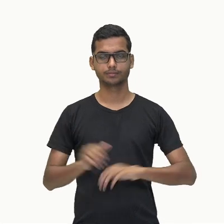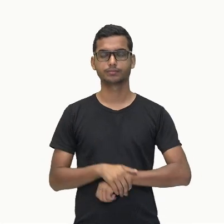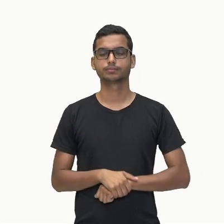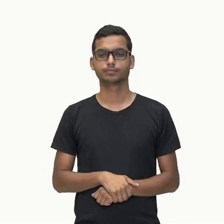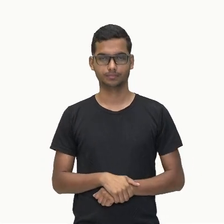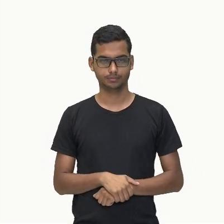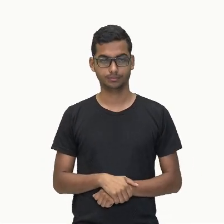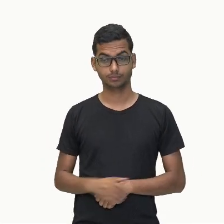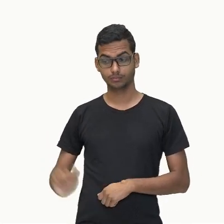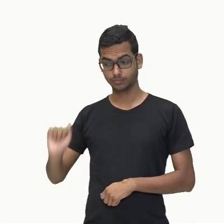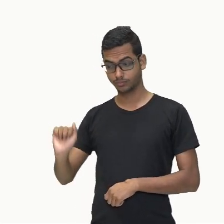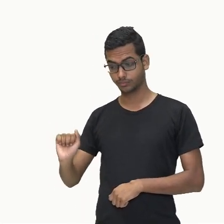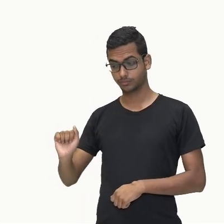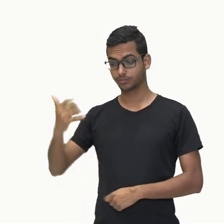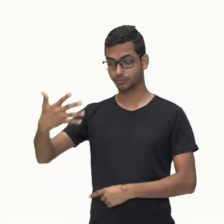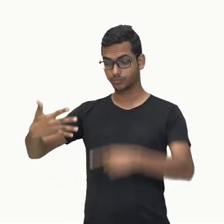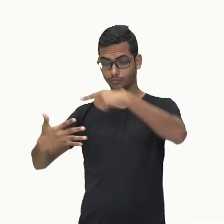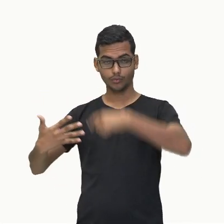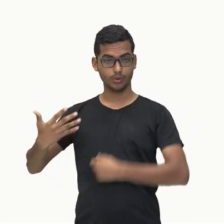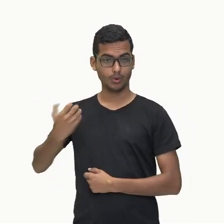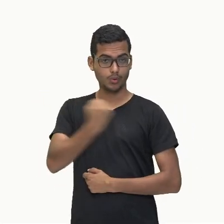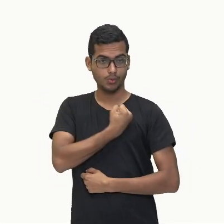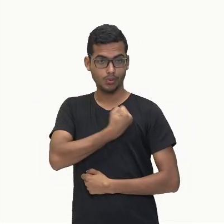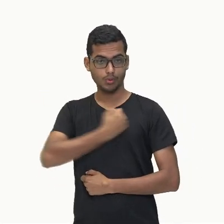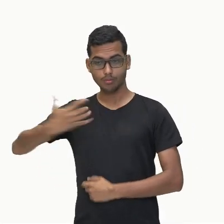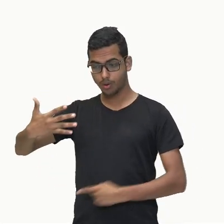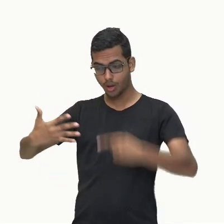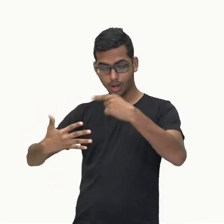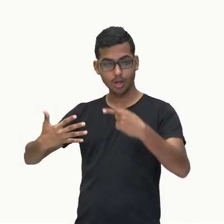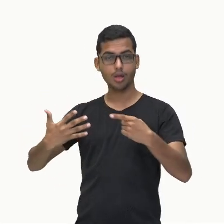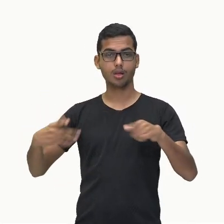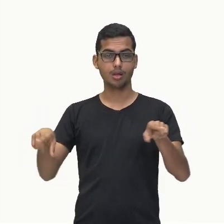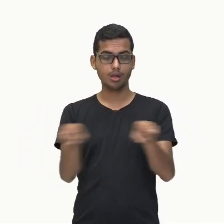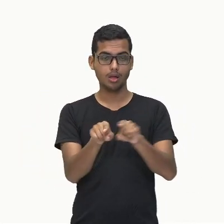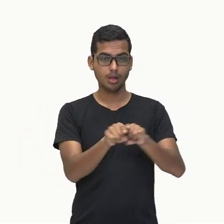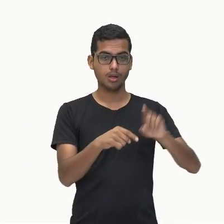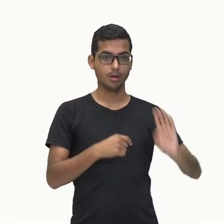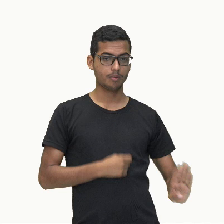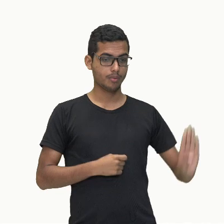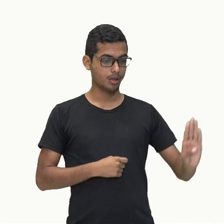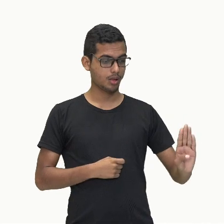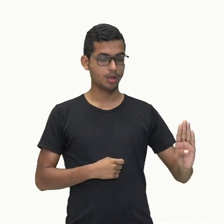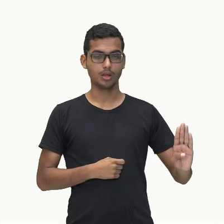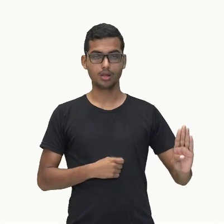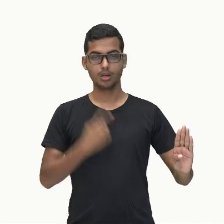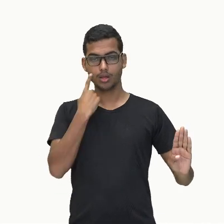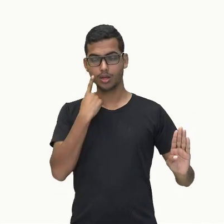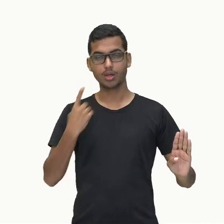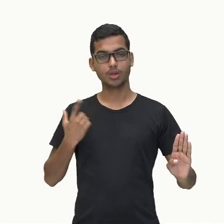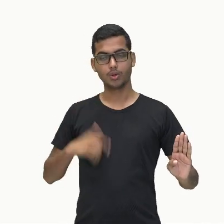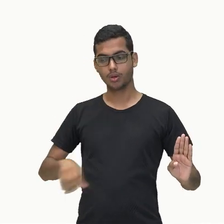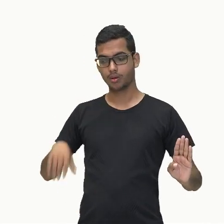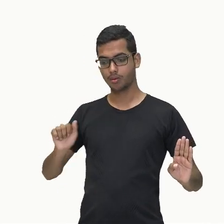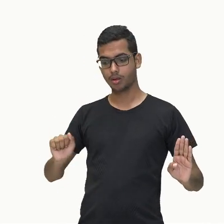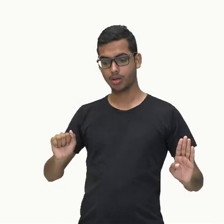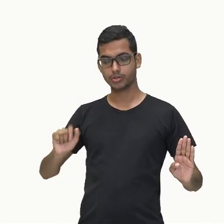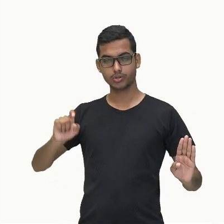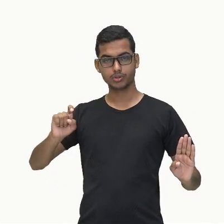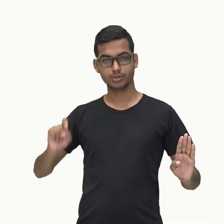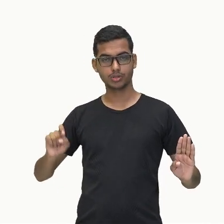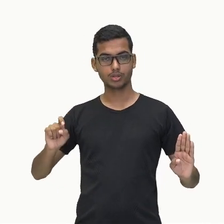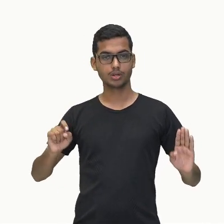é associado ao elemento Y do conjunto B através de uma correspondência. Então,